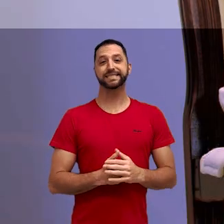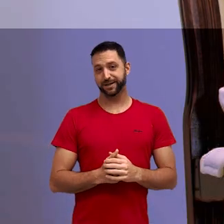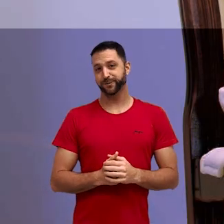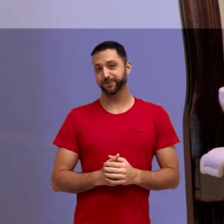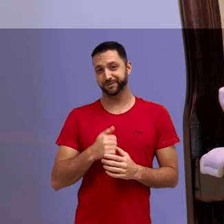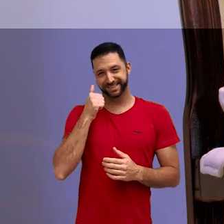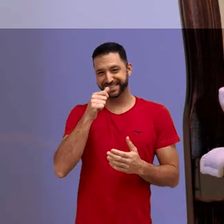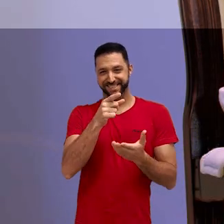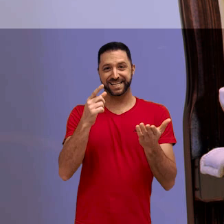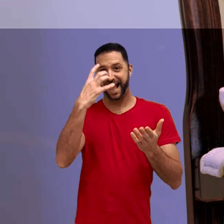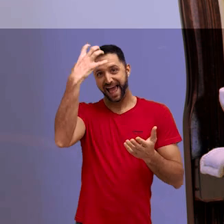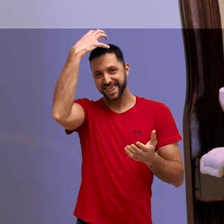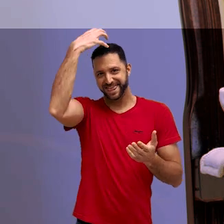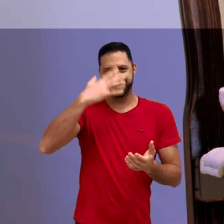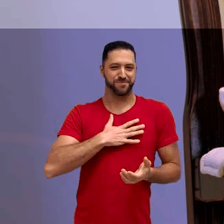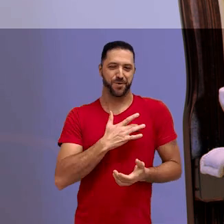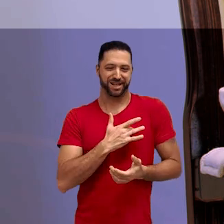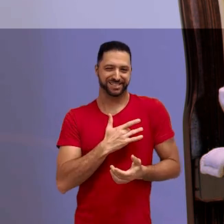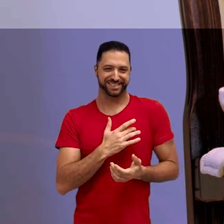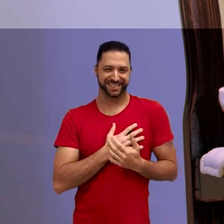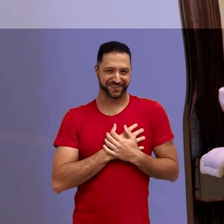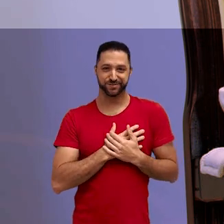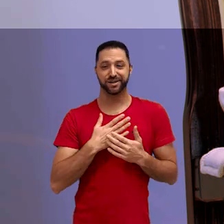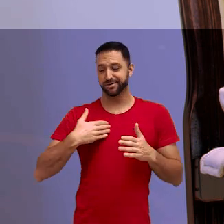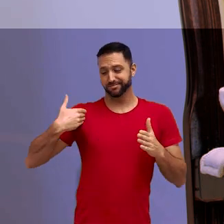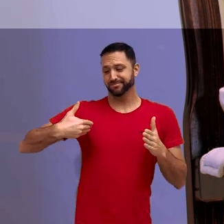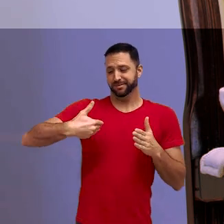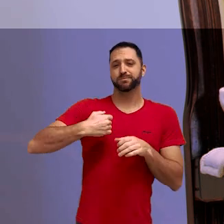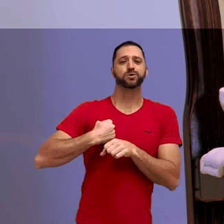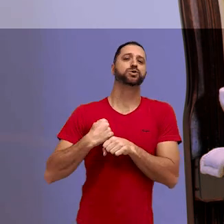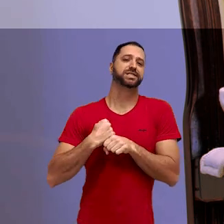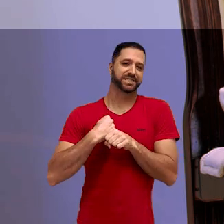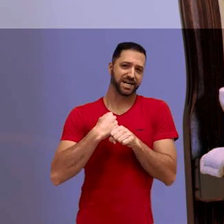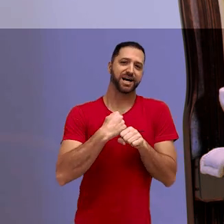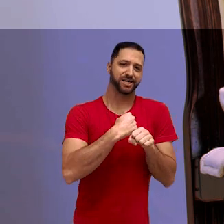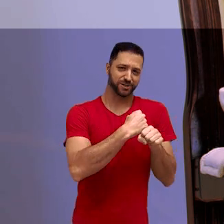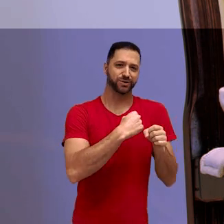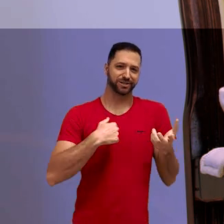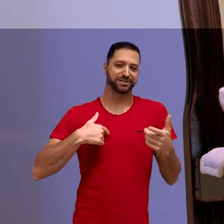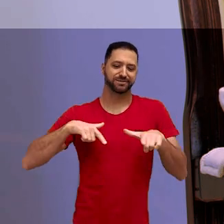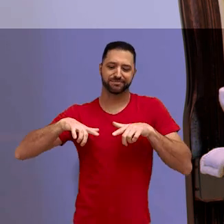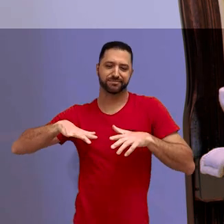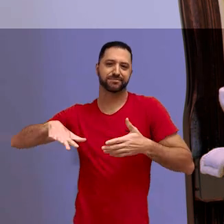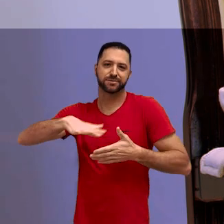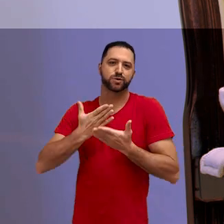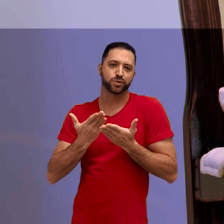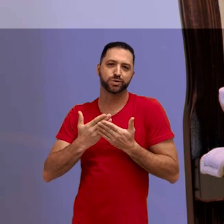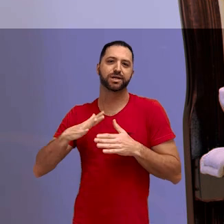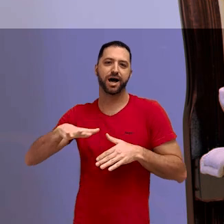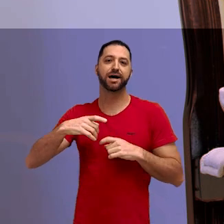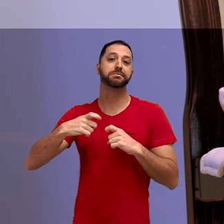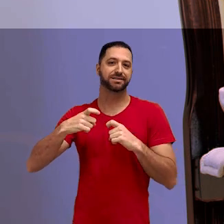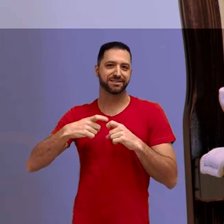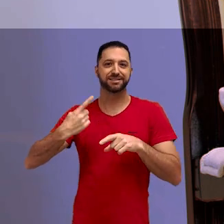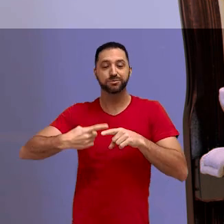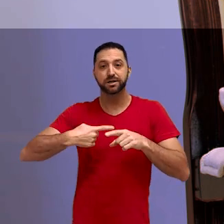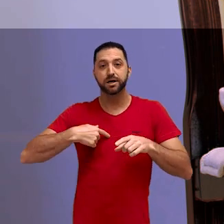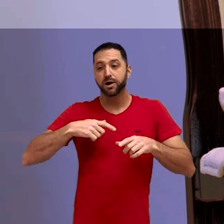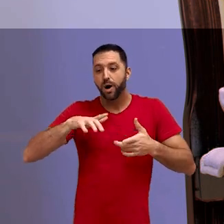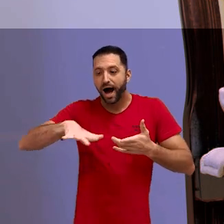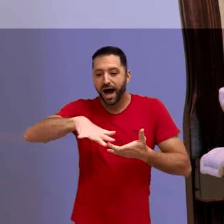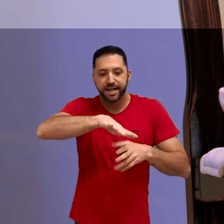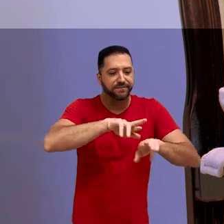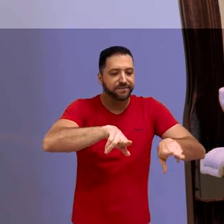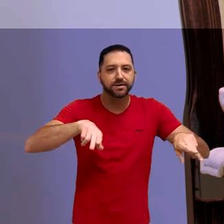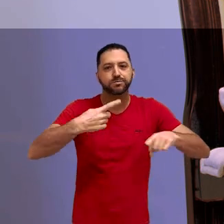Então, rainhas do meu coração, eu tenho uma longa jornada da medicina. Eu me denomino de médica multiespecialidades. Por quê? É uma médica